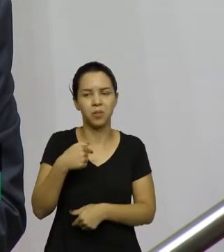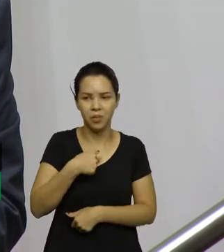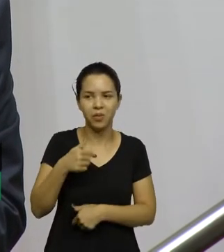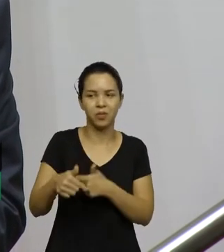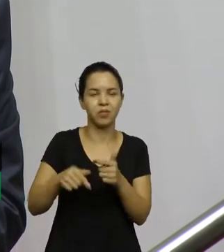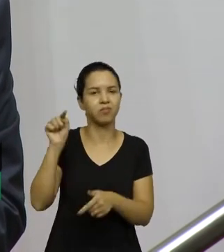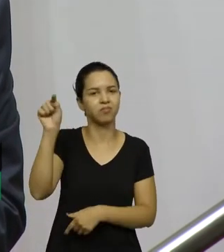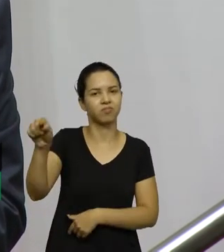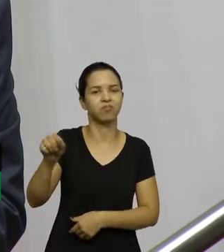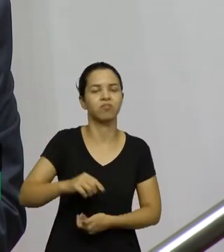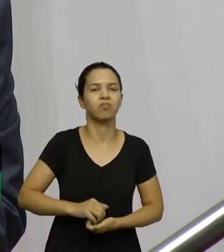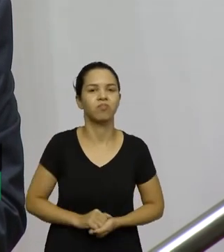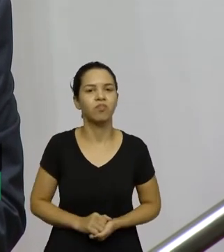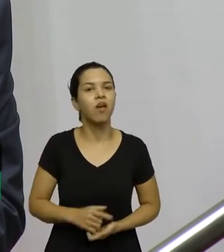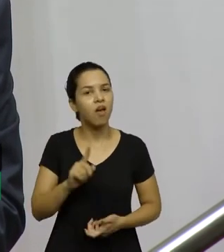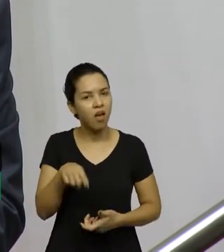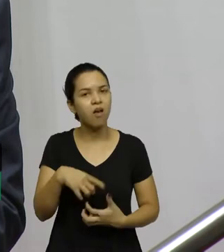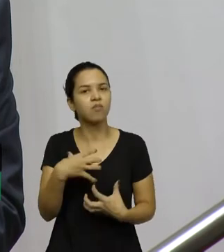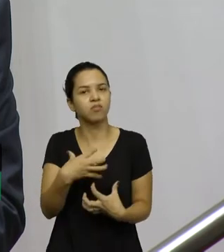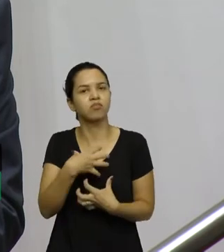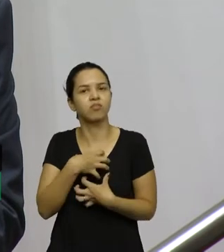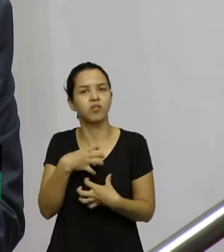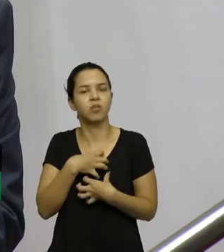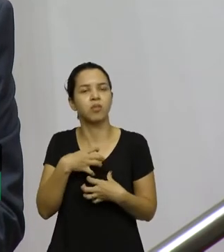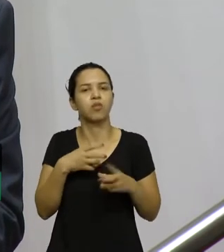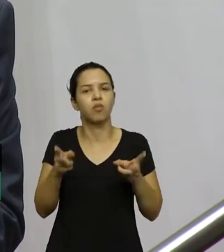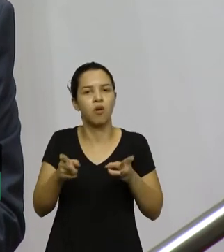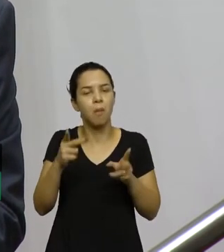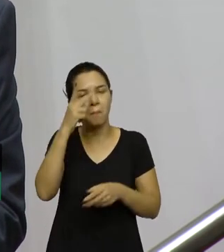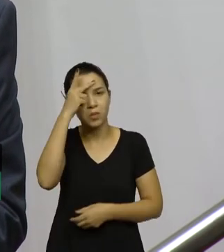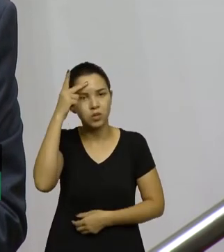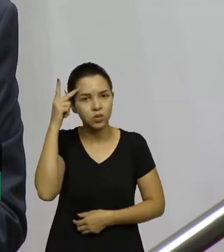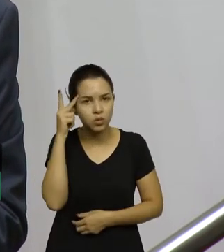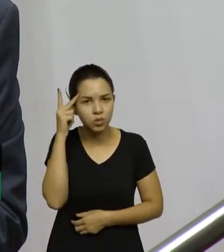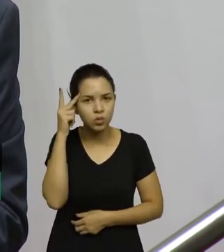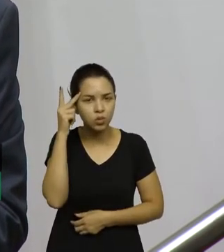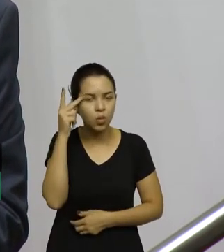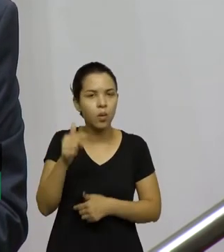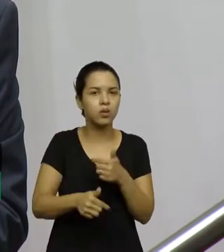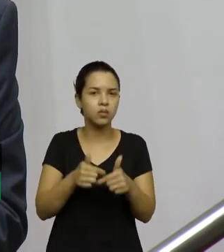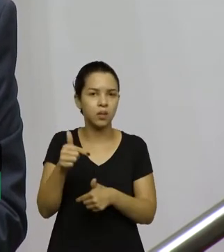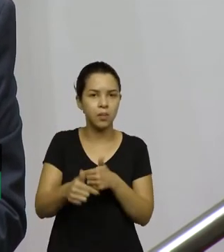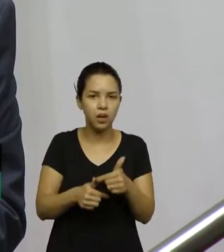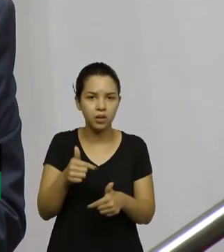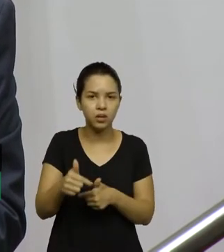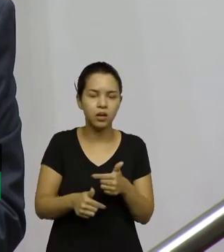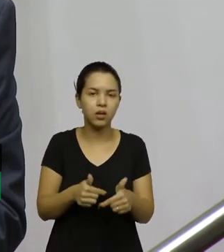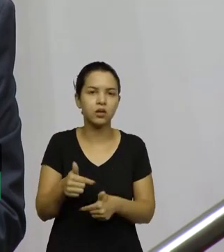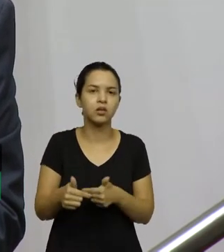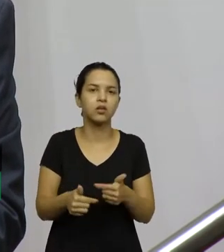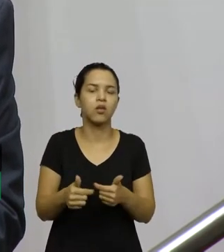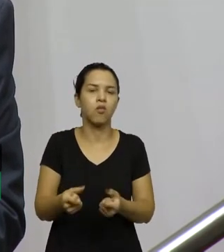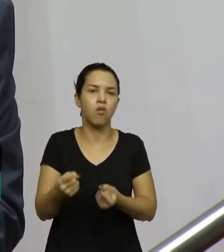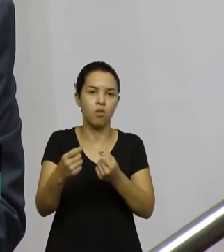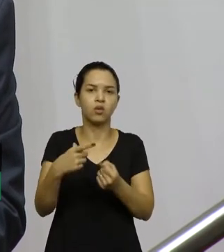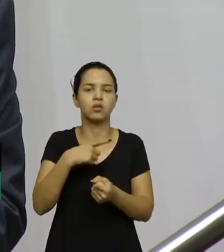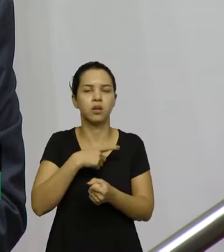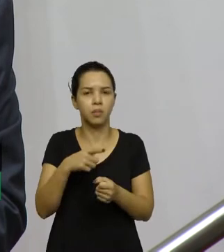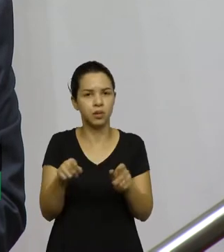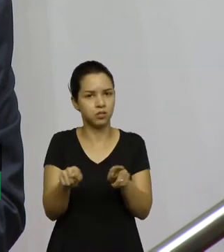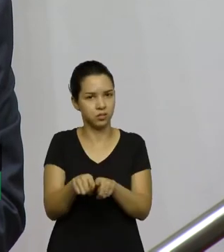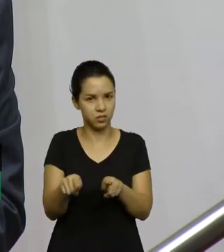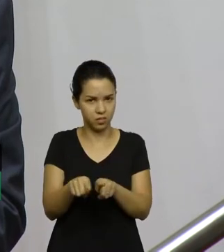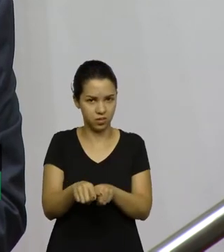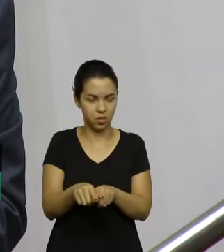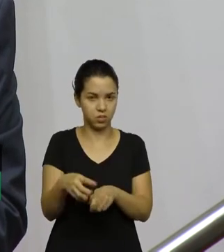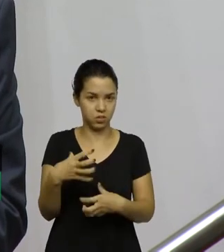E esse é o mesmo sentimento de muitas pessoas que serviram às Forças Armadas têm, né, de agradecimento,